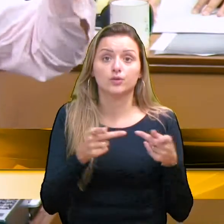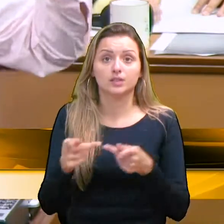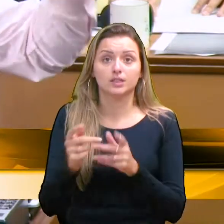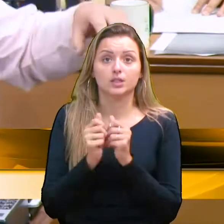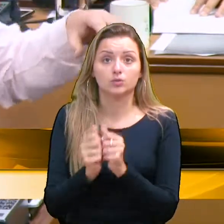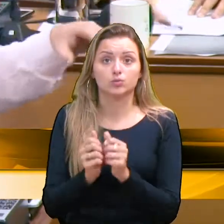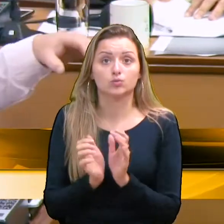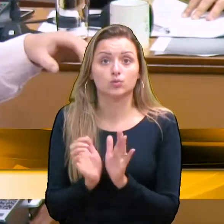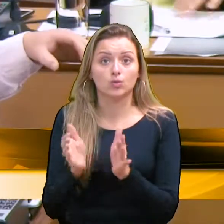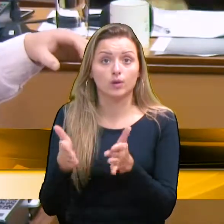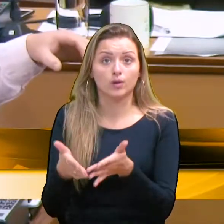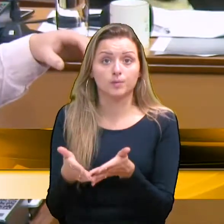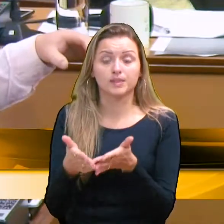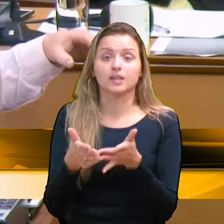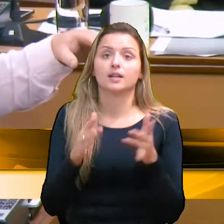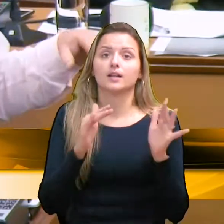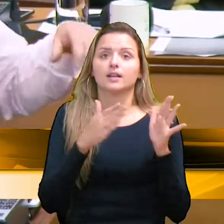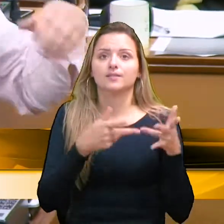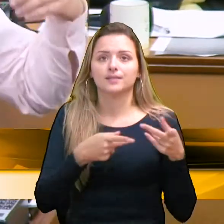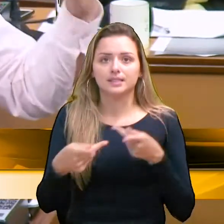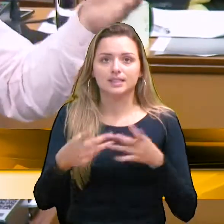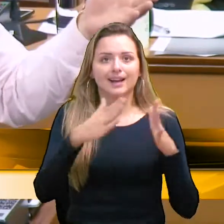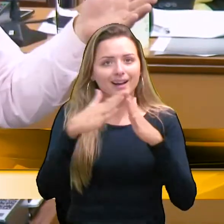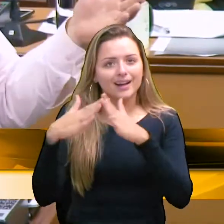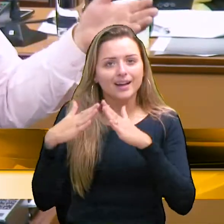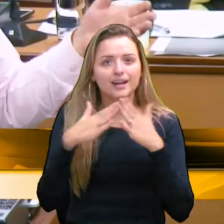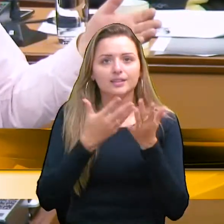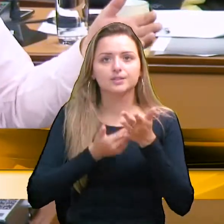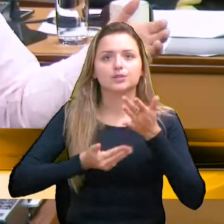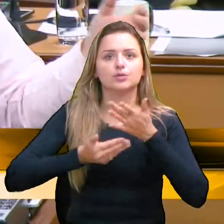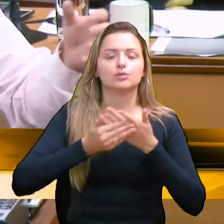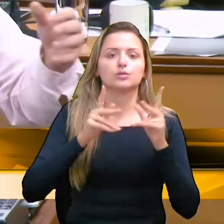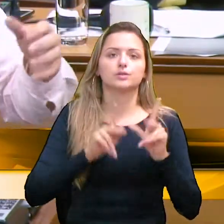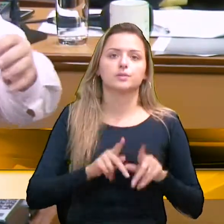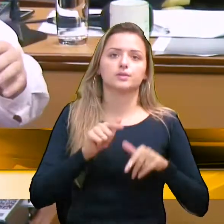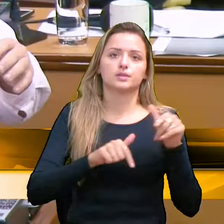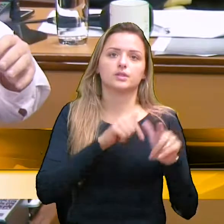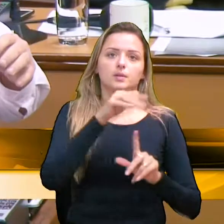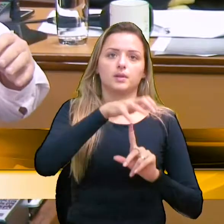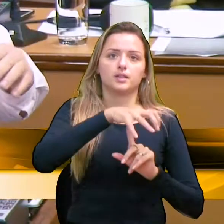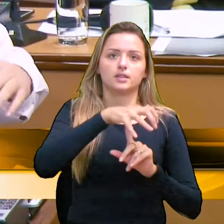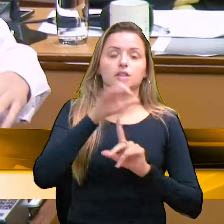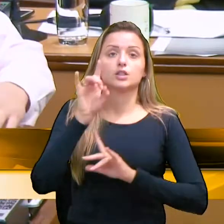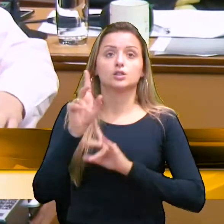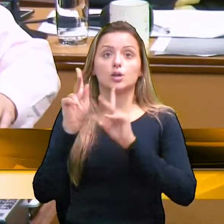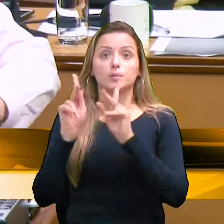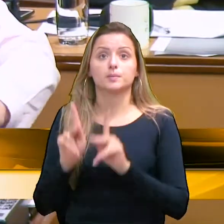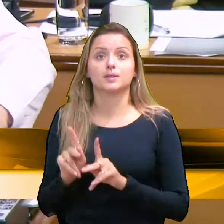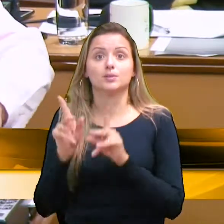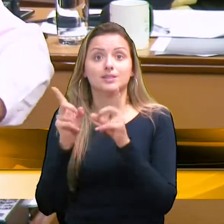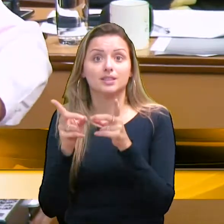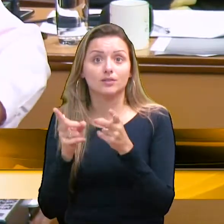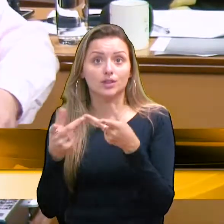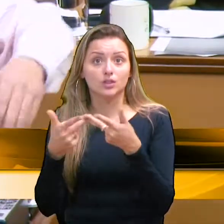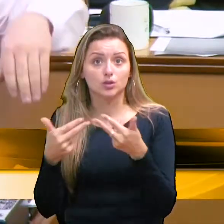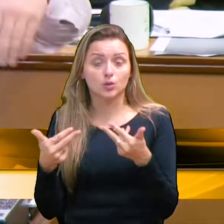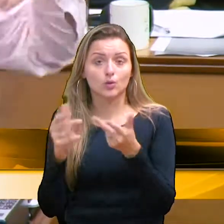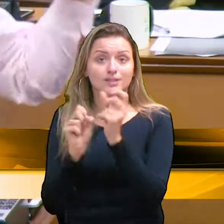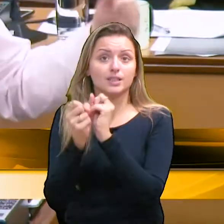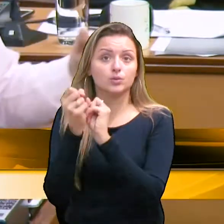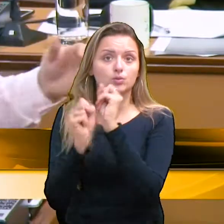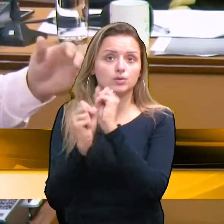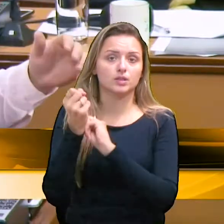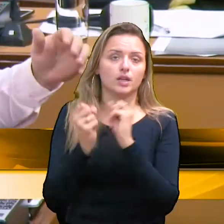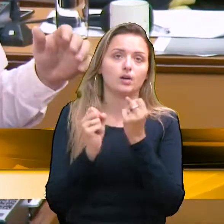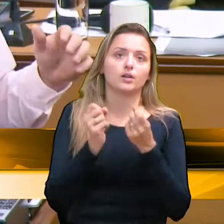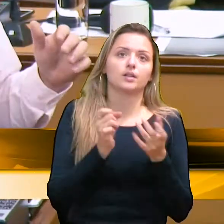comissão, cada um dos produtores. Essa questão que se coloca é apenas para os comerciantes. E na entre safra, ou